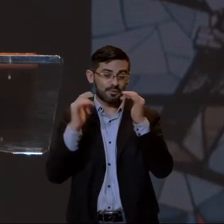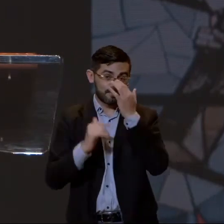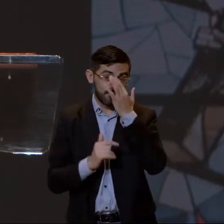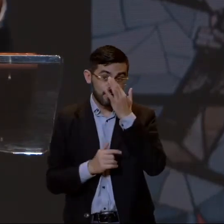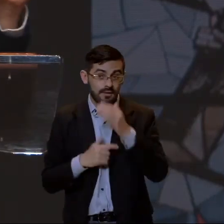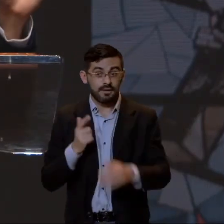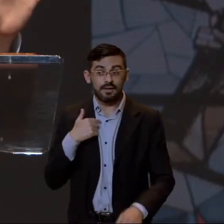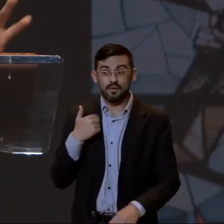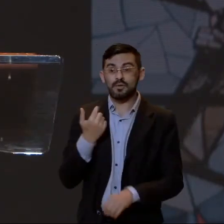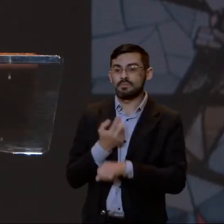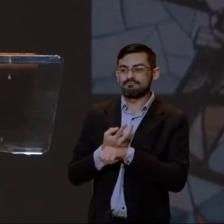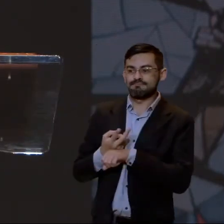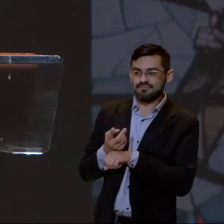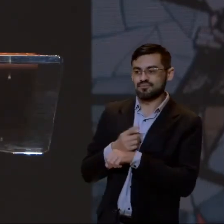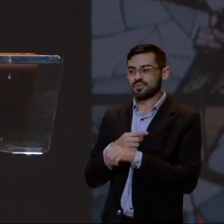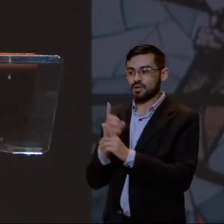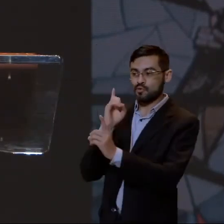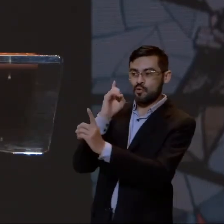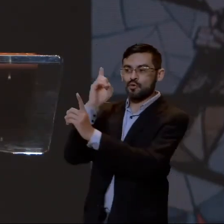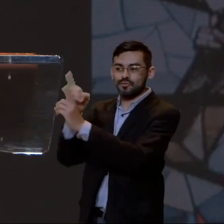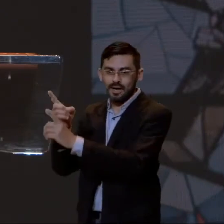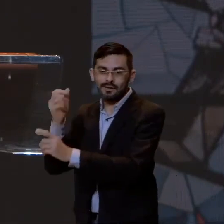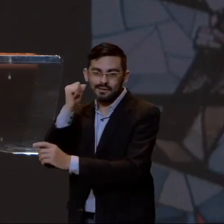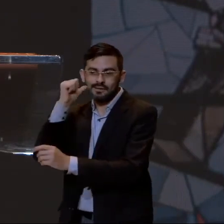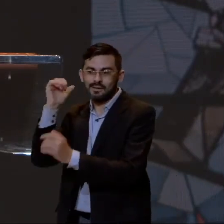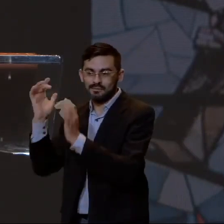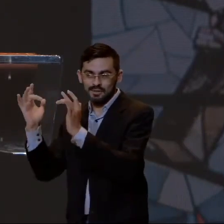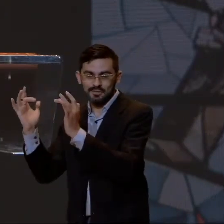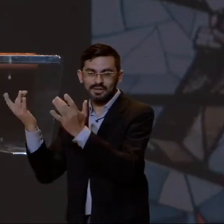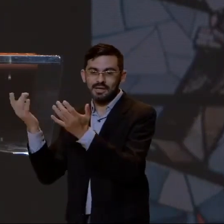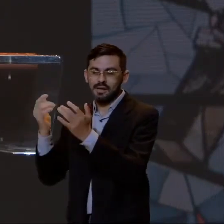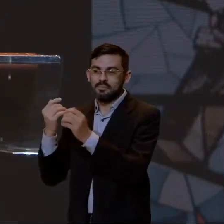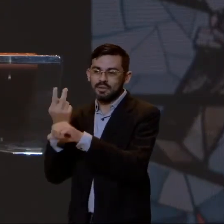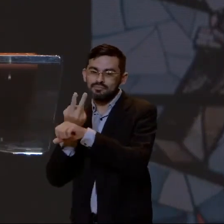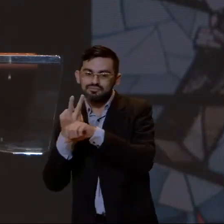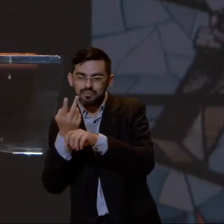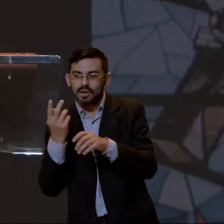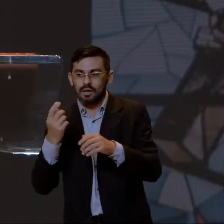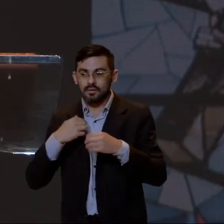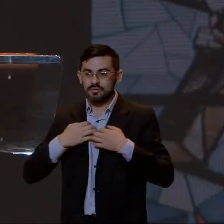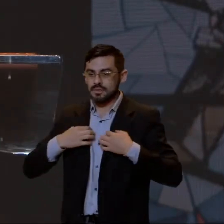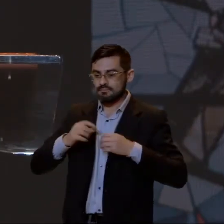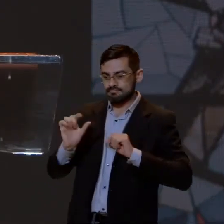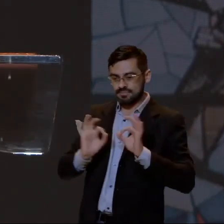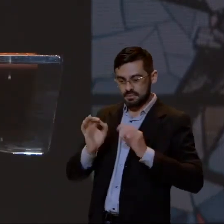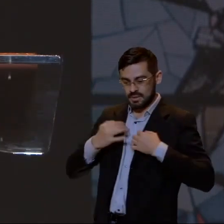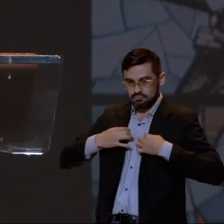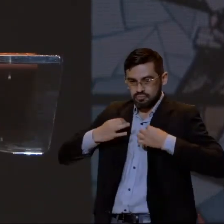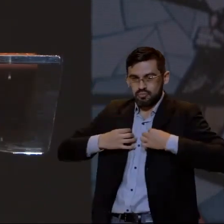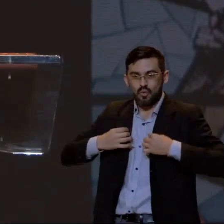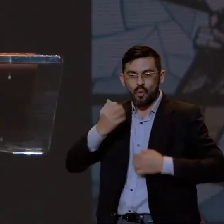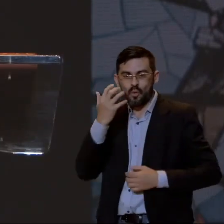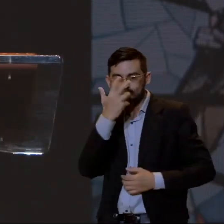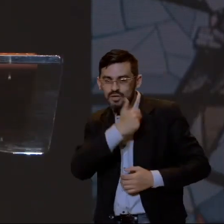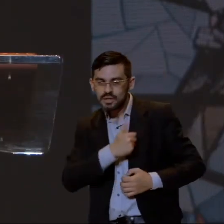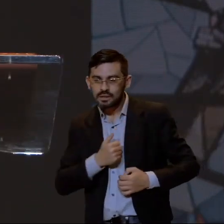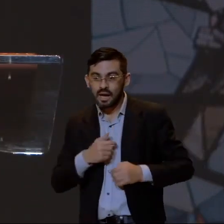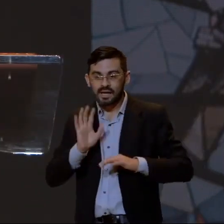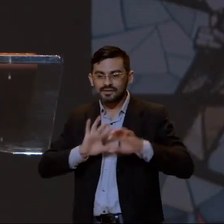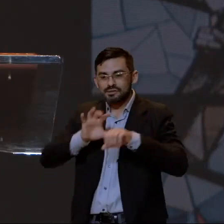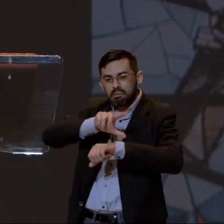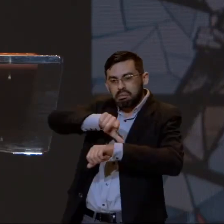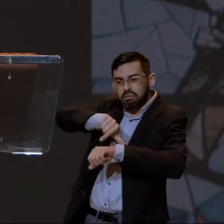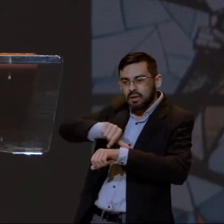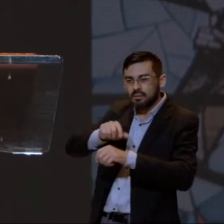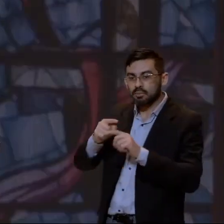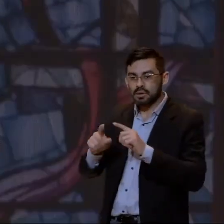Eu ia buscá-la de vez em quando para a gente vir à igreja ou outras coisas. Eu tinha que me arrumar, né? Às vezes até atrasava, porque